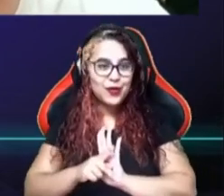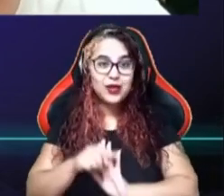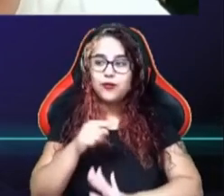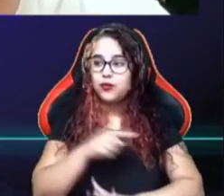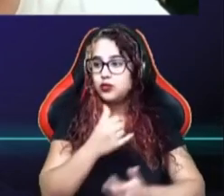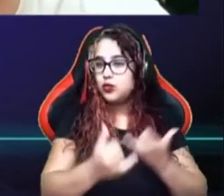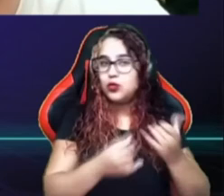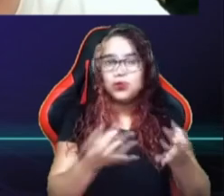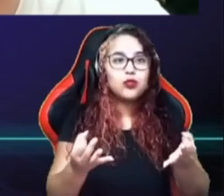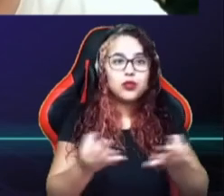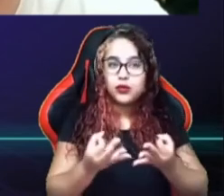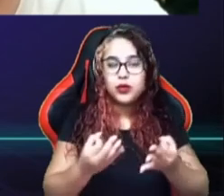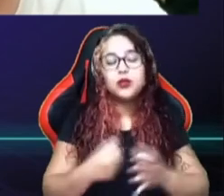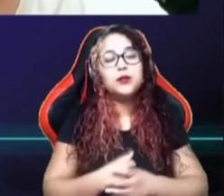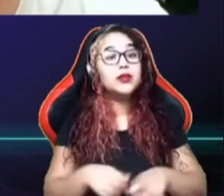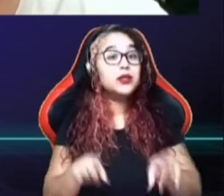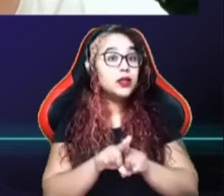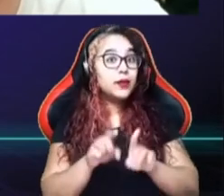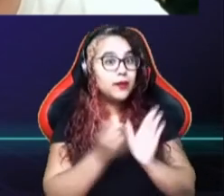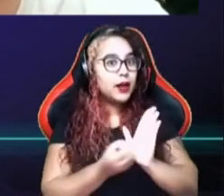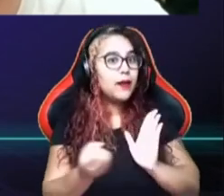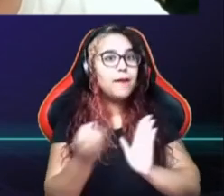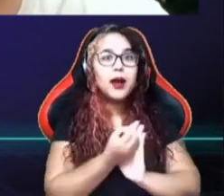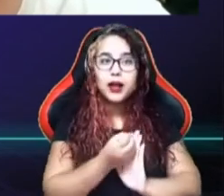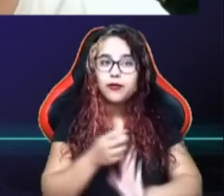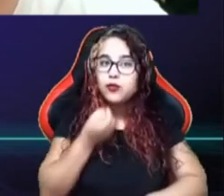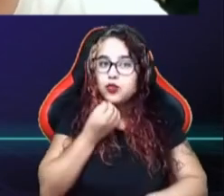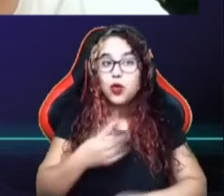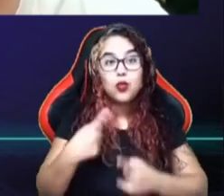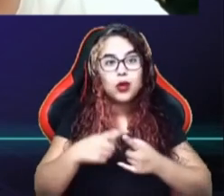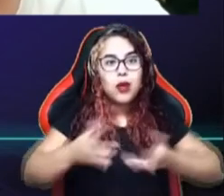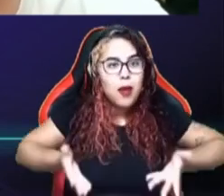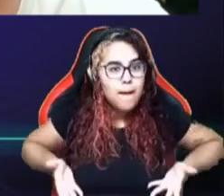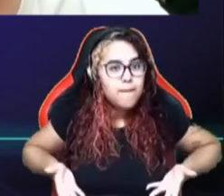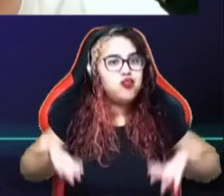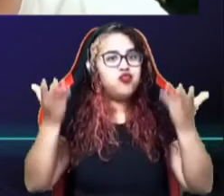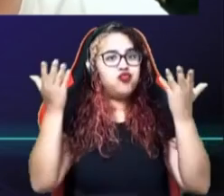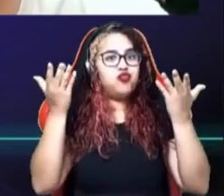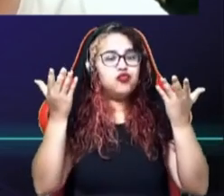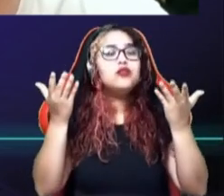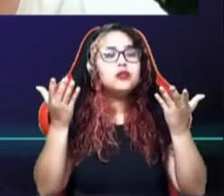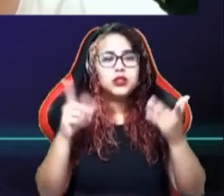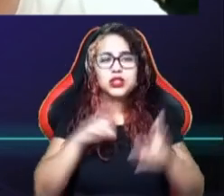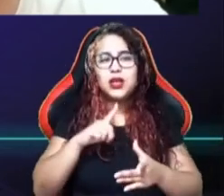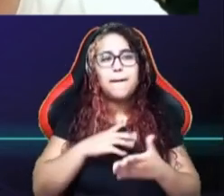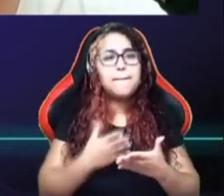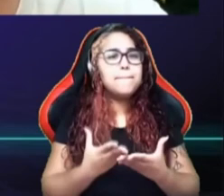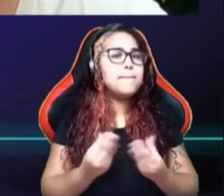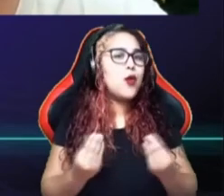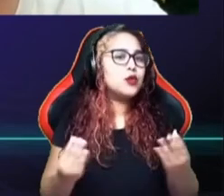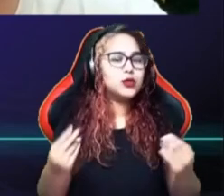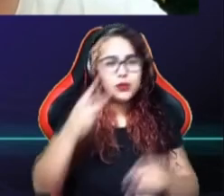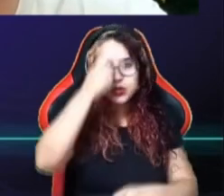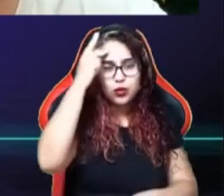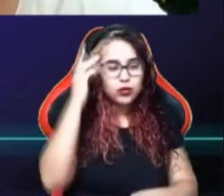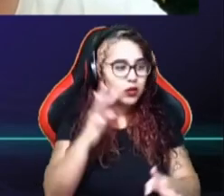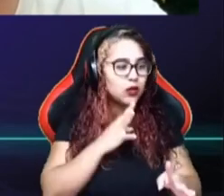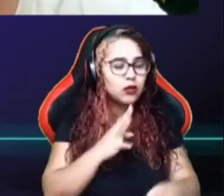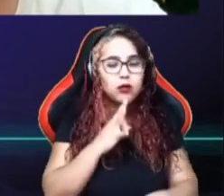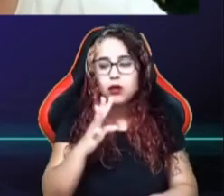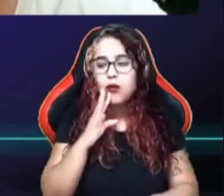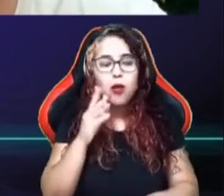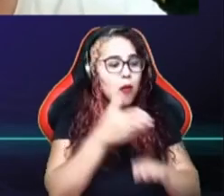jogo também foi legal, porque deu uma baita impulsionada de marketing, mais pessoas passaram a conhecer o jogo. Então, foi um case aí bem